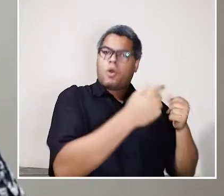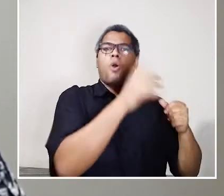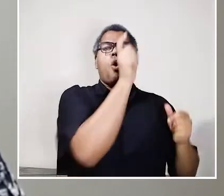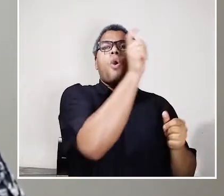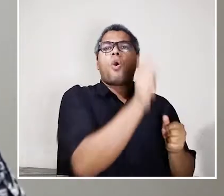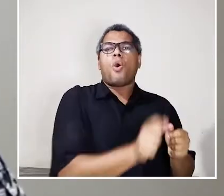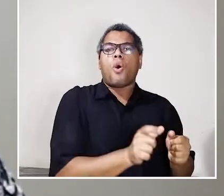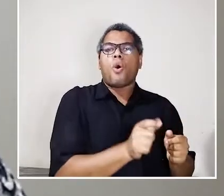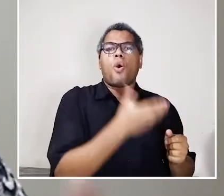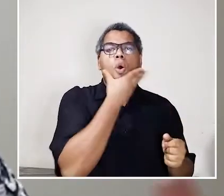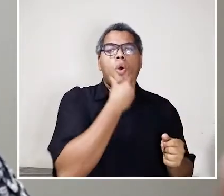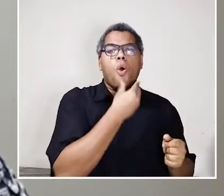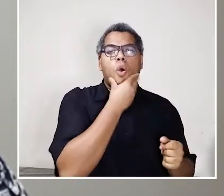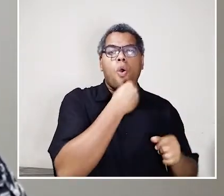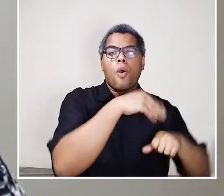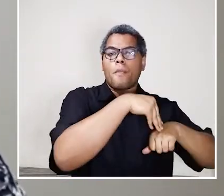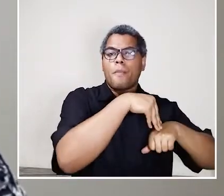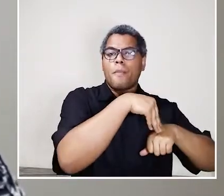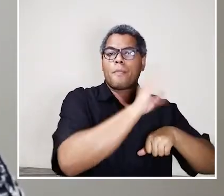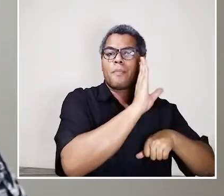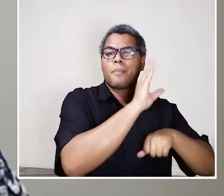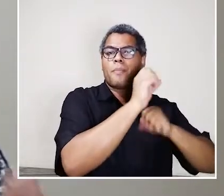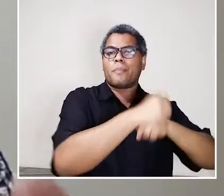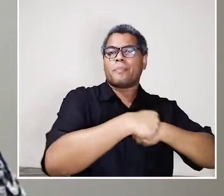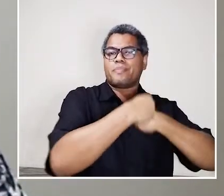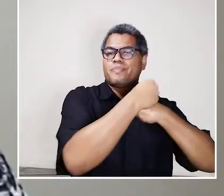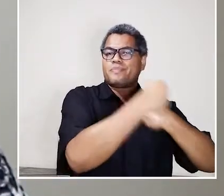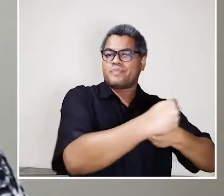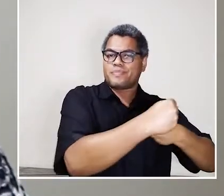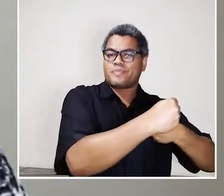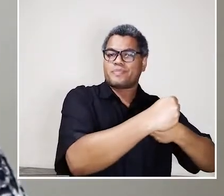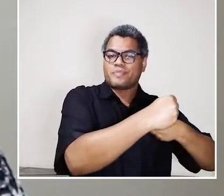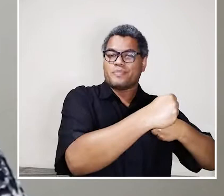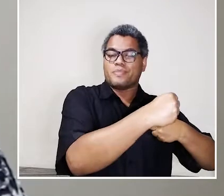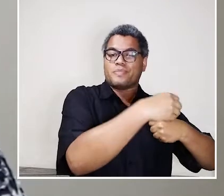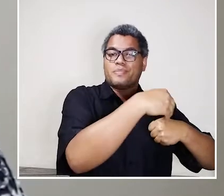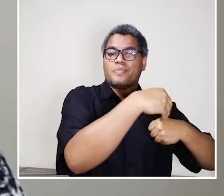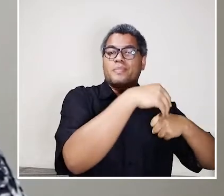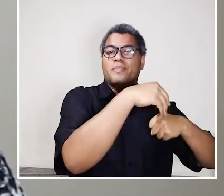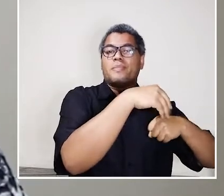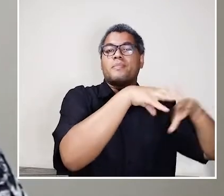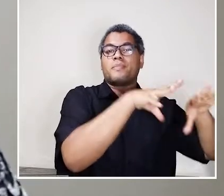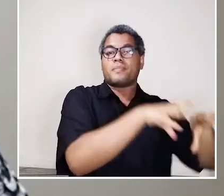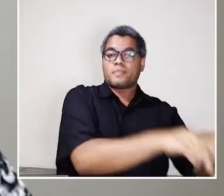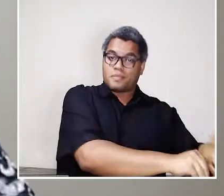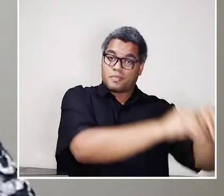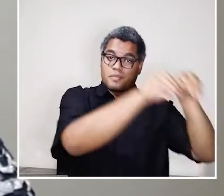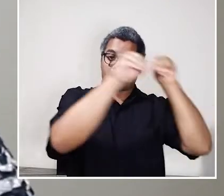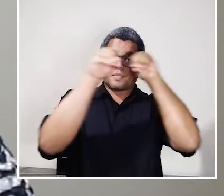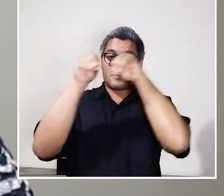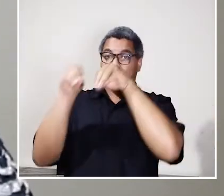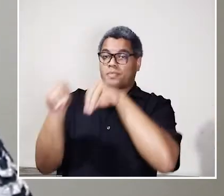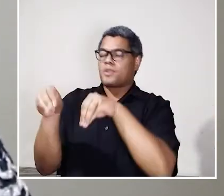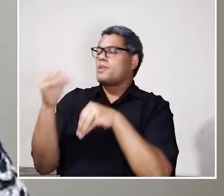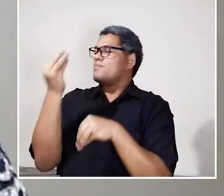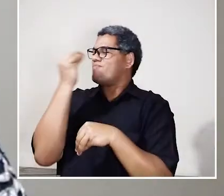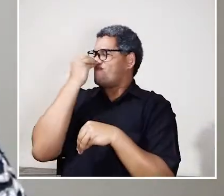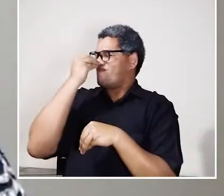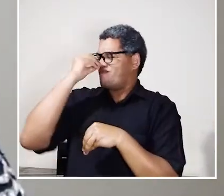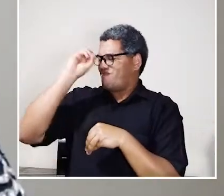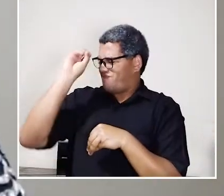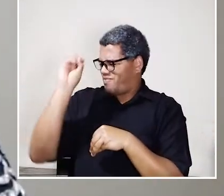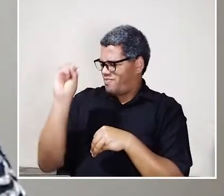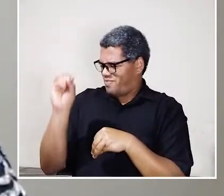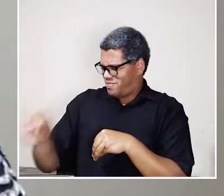onde ele vivia com toda a riqueza como o homem mais poderoso de todo o Oriente. Ele foi transferido